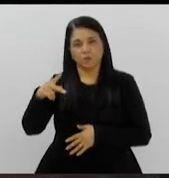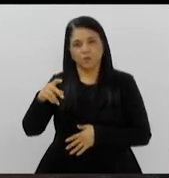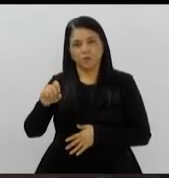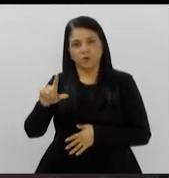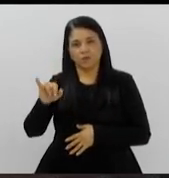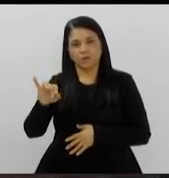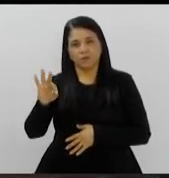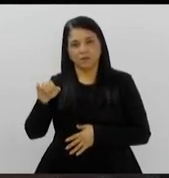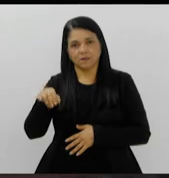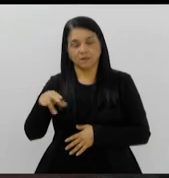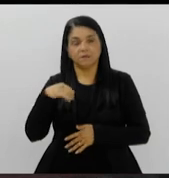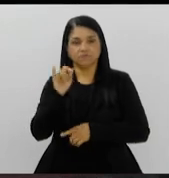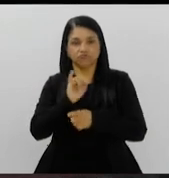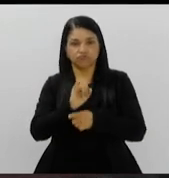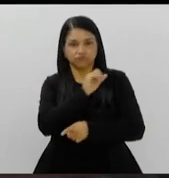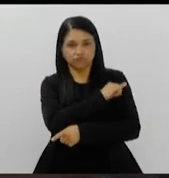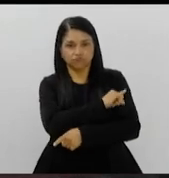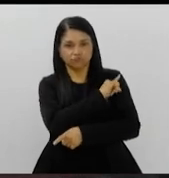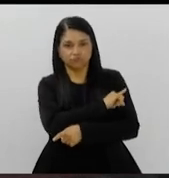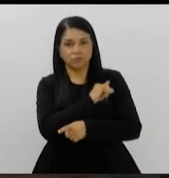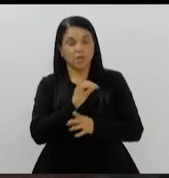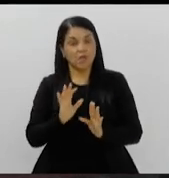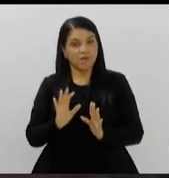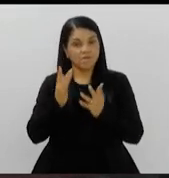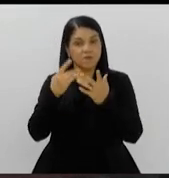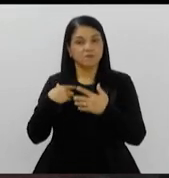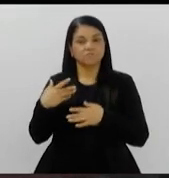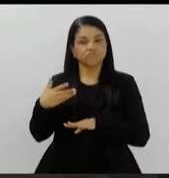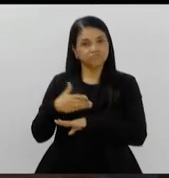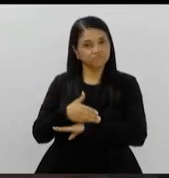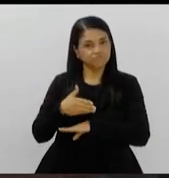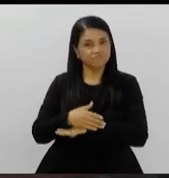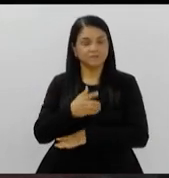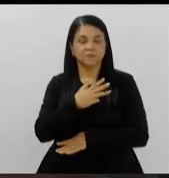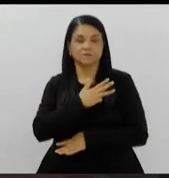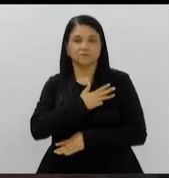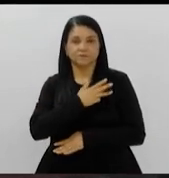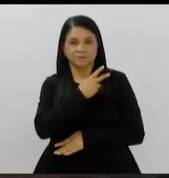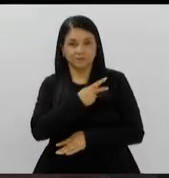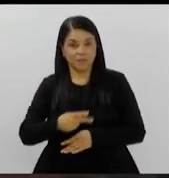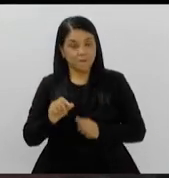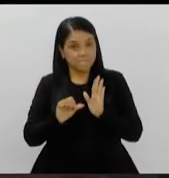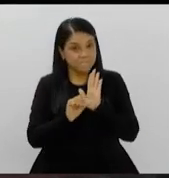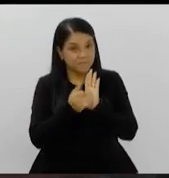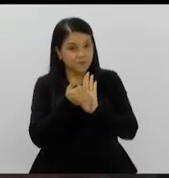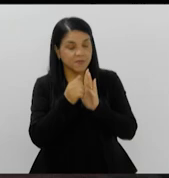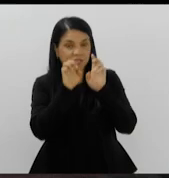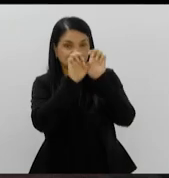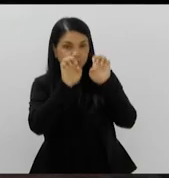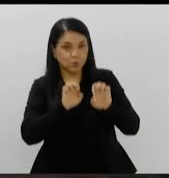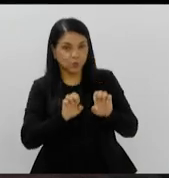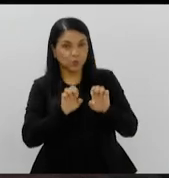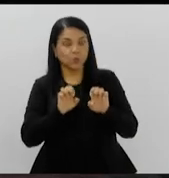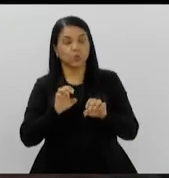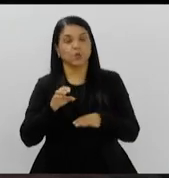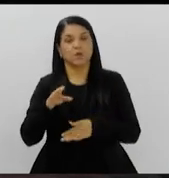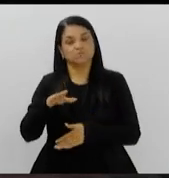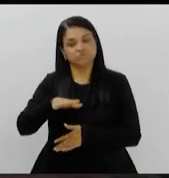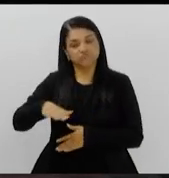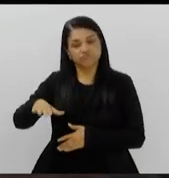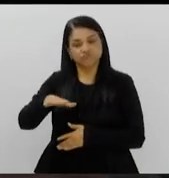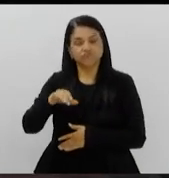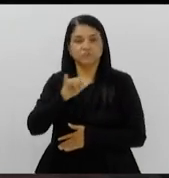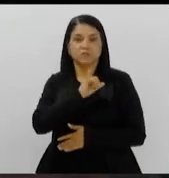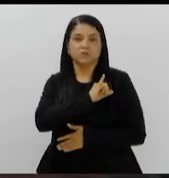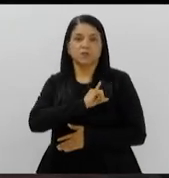Janeiro, evento que contou com a presença do presidente Lula. É apenas a primeira estrutura do complexo em Itaboraí, na